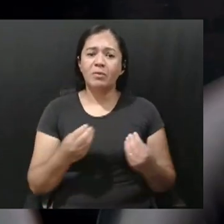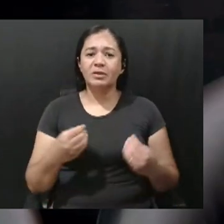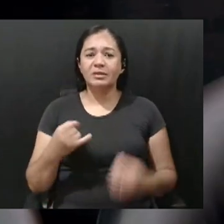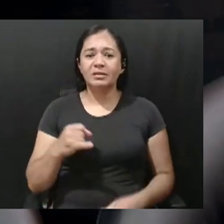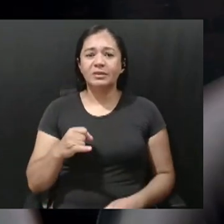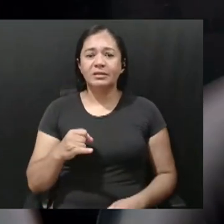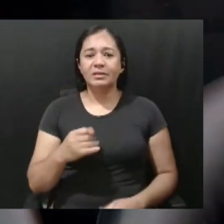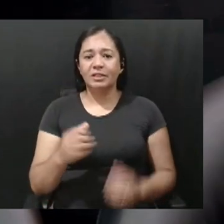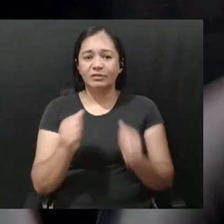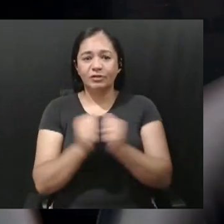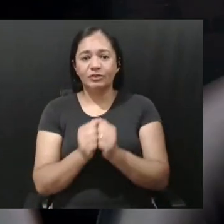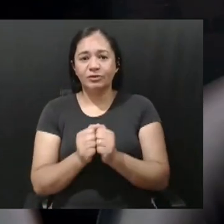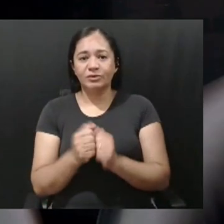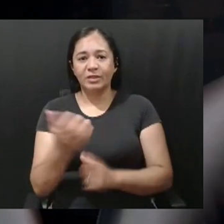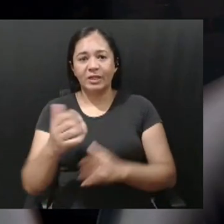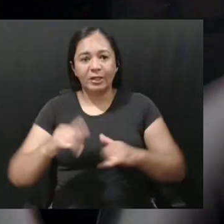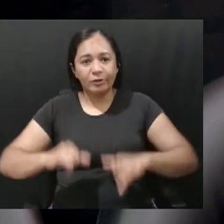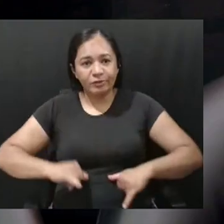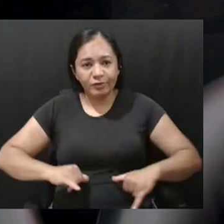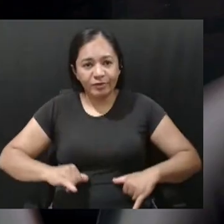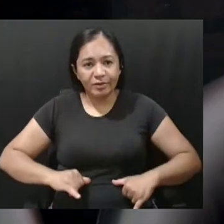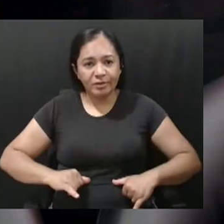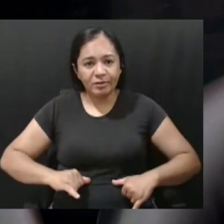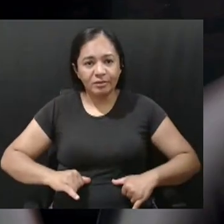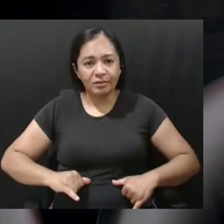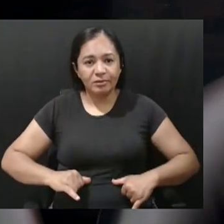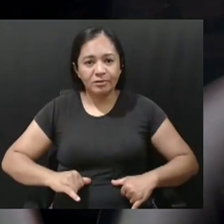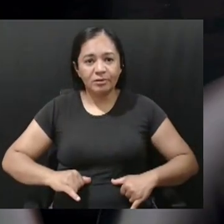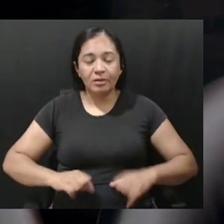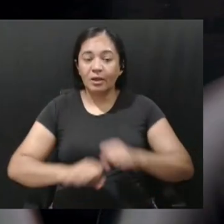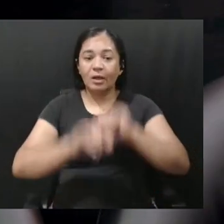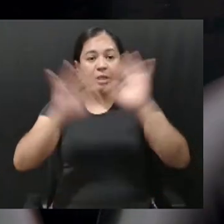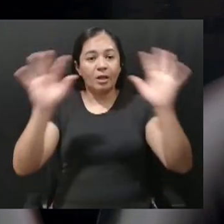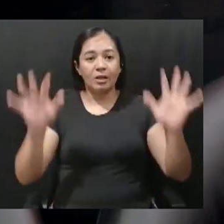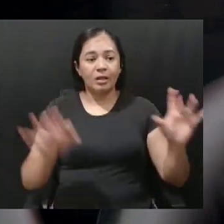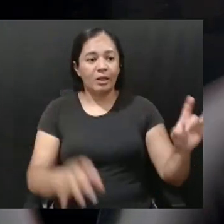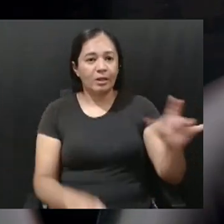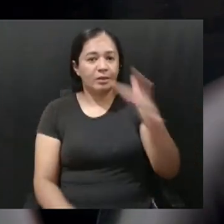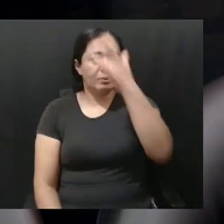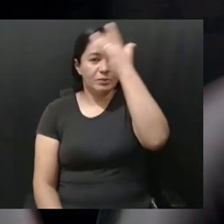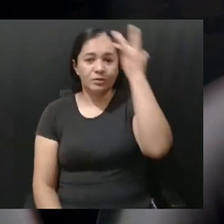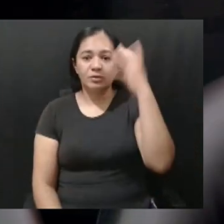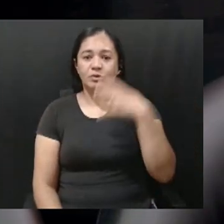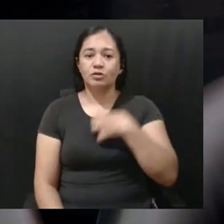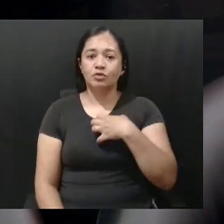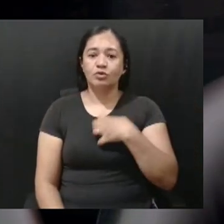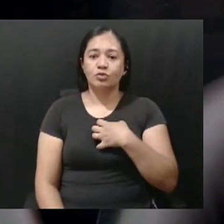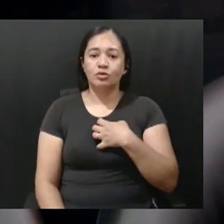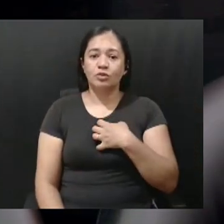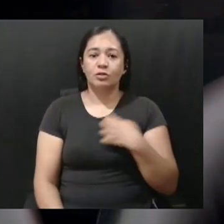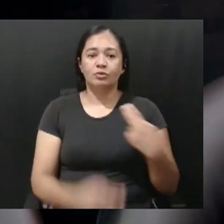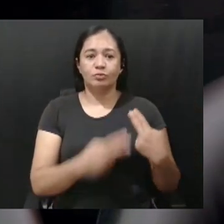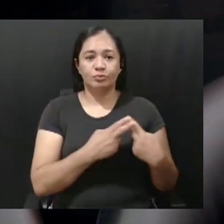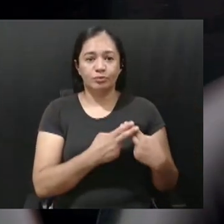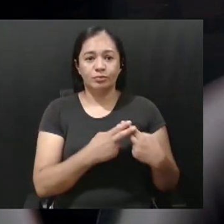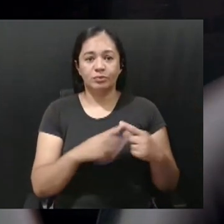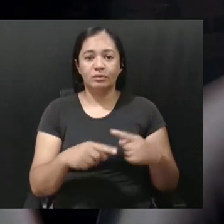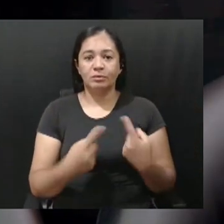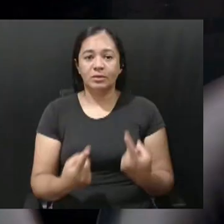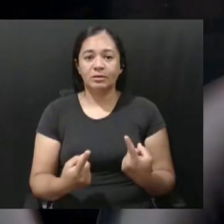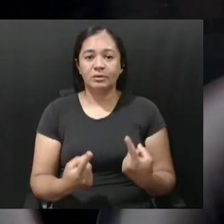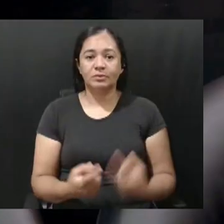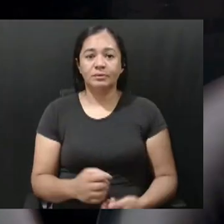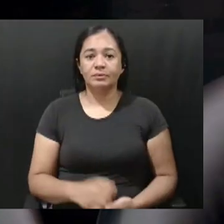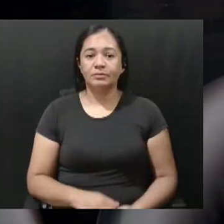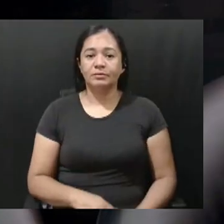ela queria que eu estivesse sofrendo. E é óbvio, né, cada pessoa vai reagir de uma maneira ao luto, né, mas a Letícia contou muito bem